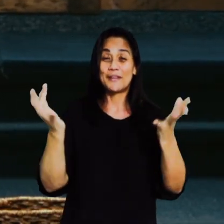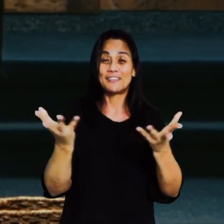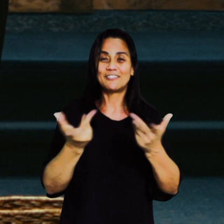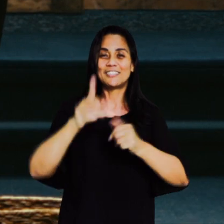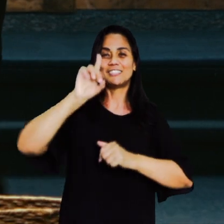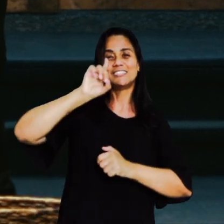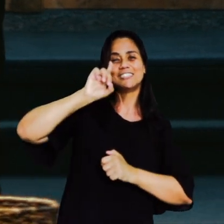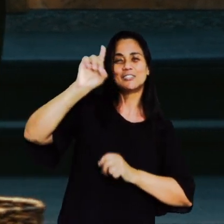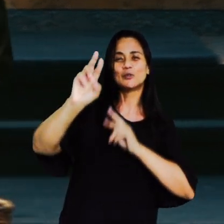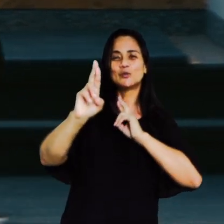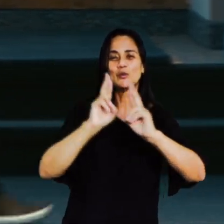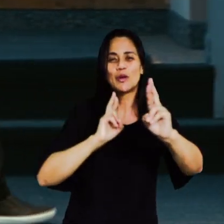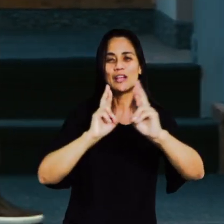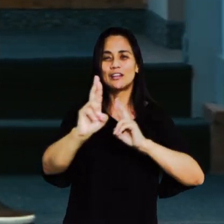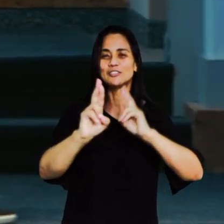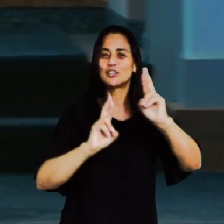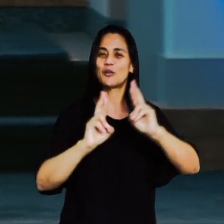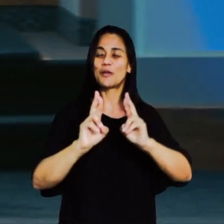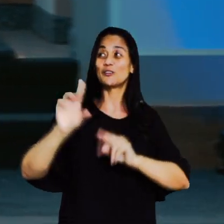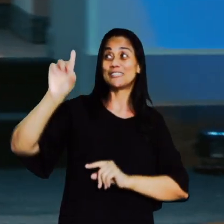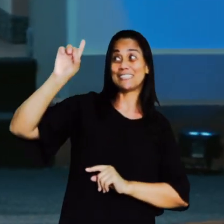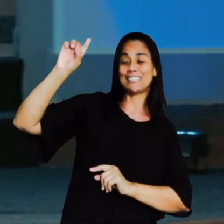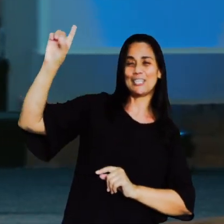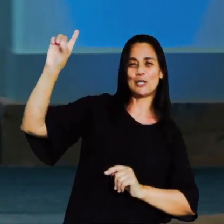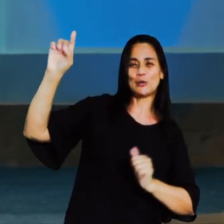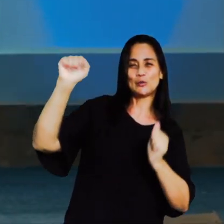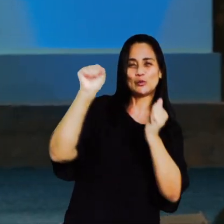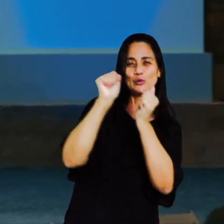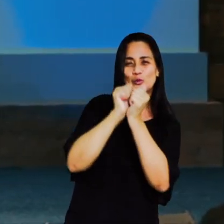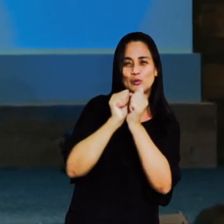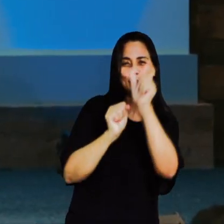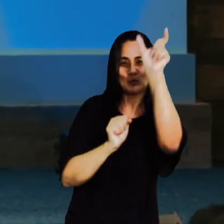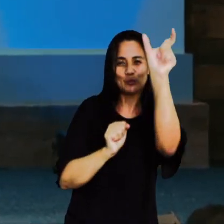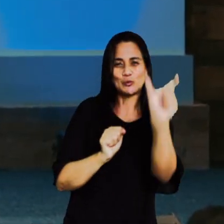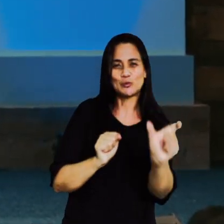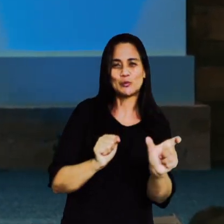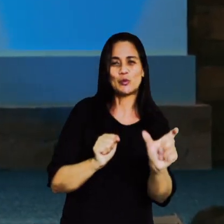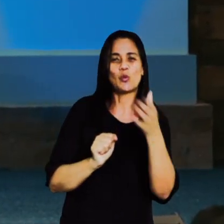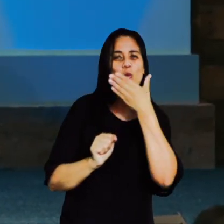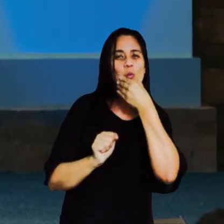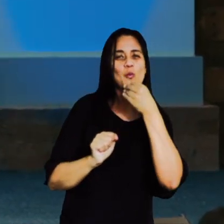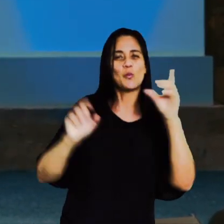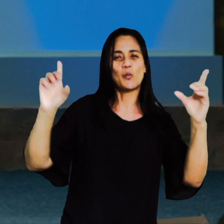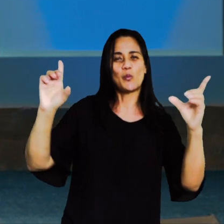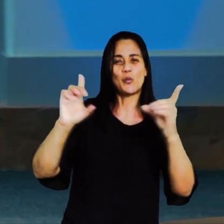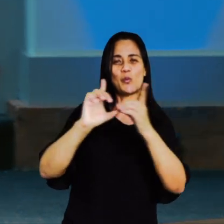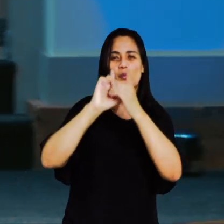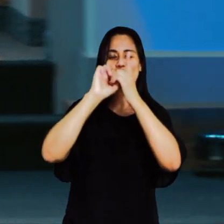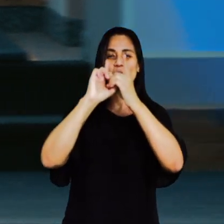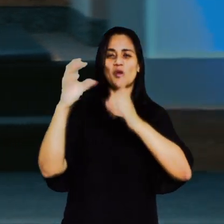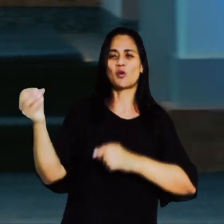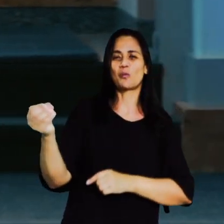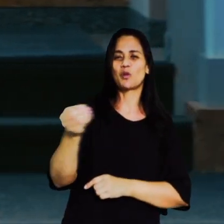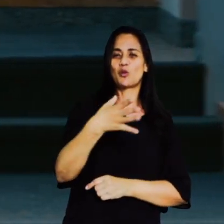Deus para com o homem. É um novo concerto, é um novo vinho. E por isso